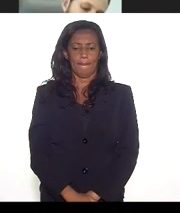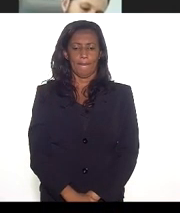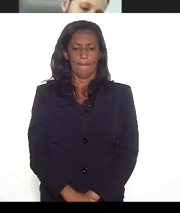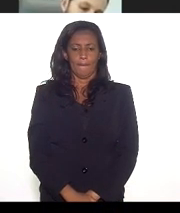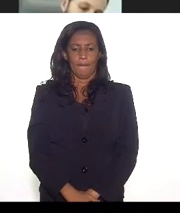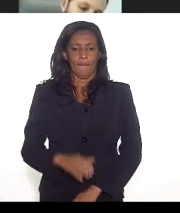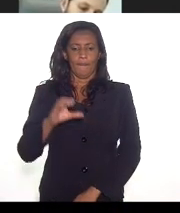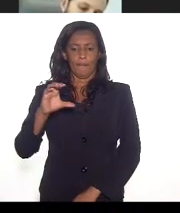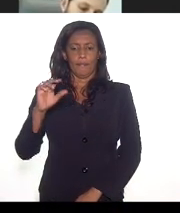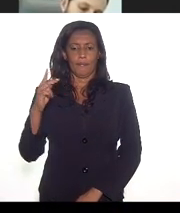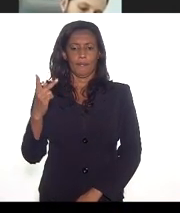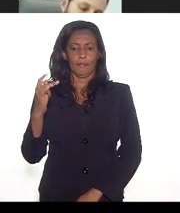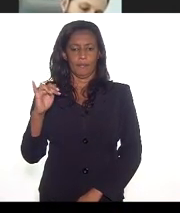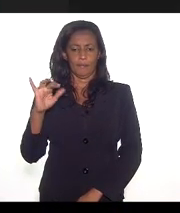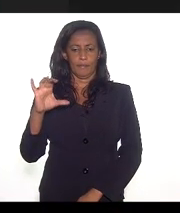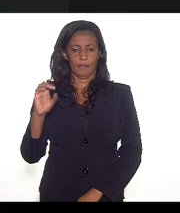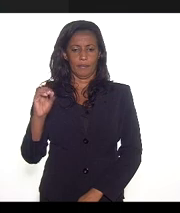Deputado Chico Machado.